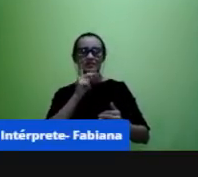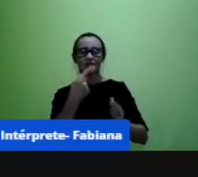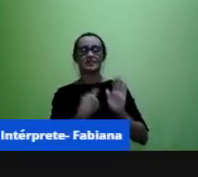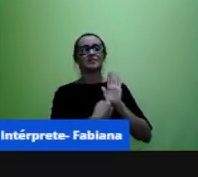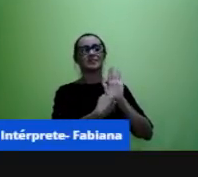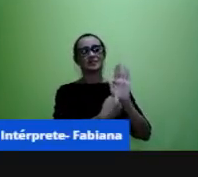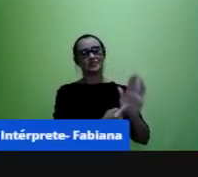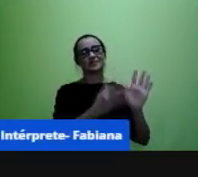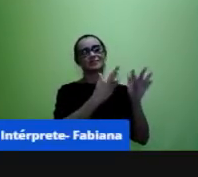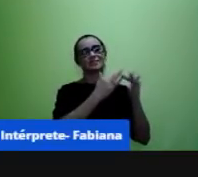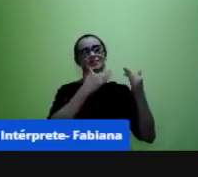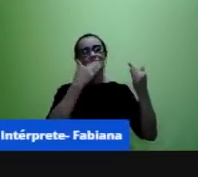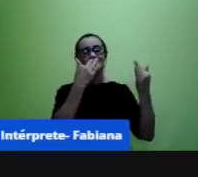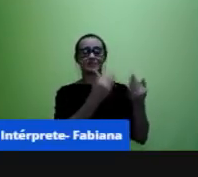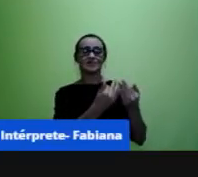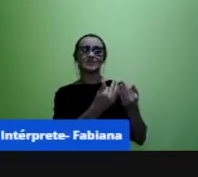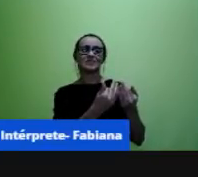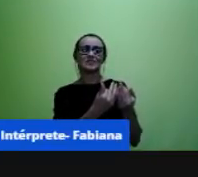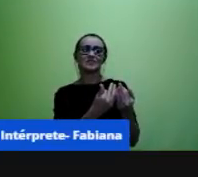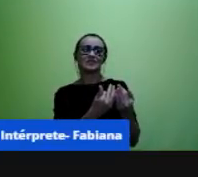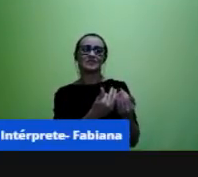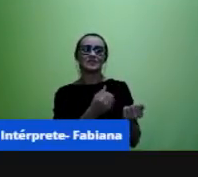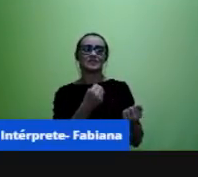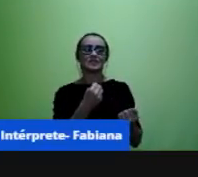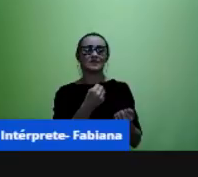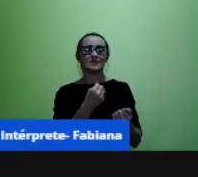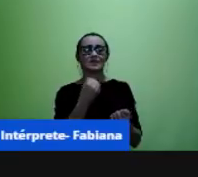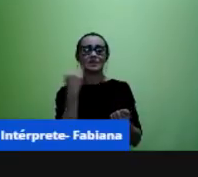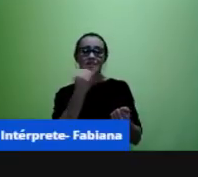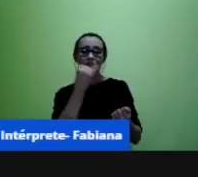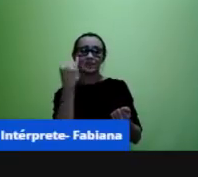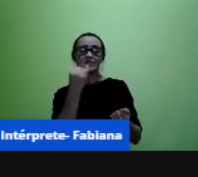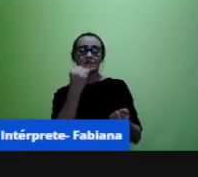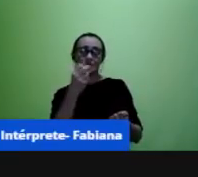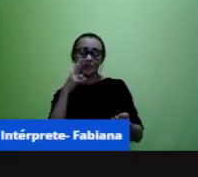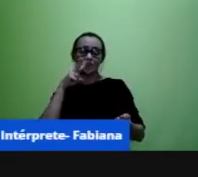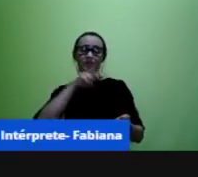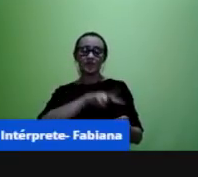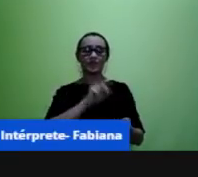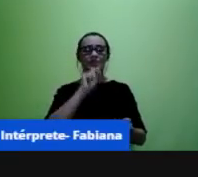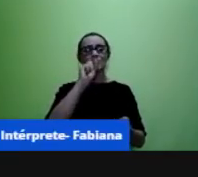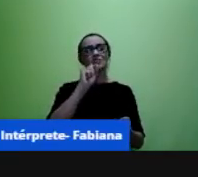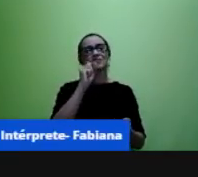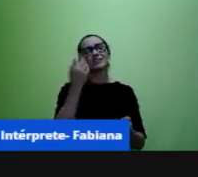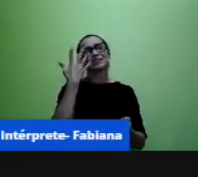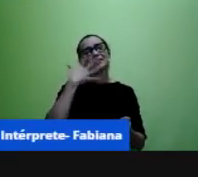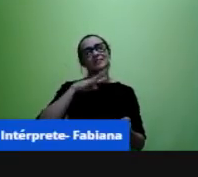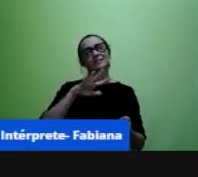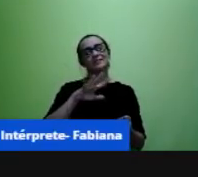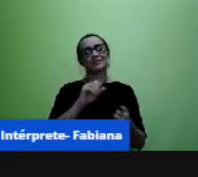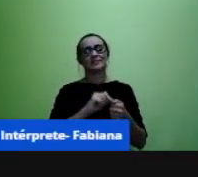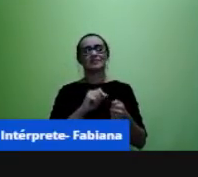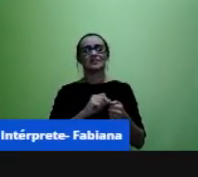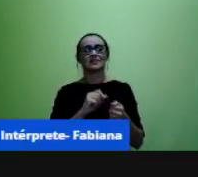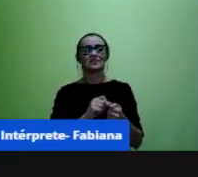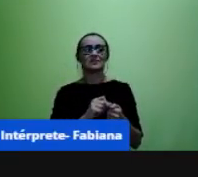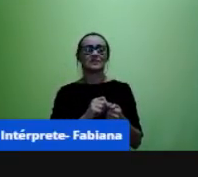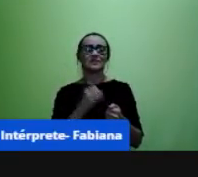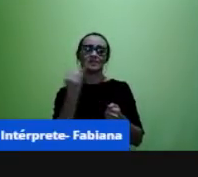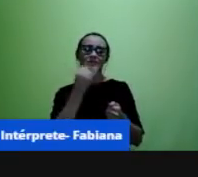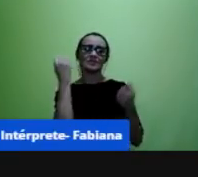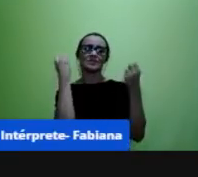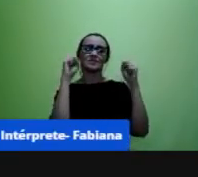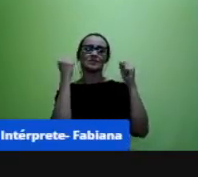de eu ter acesso, né, ao que a criança está fazendo, para eu conseguir mesmo ali conversar e explicar a importância da educação física e tudo que pode agregar na vida da